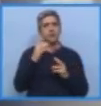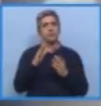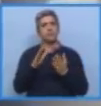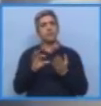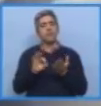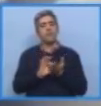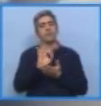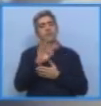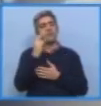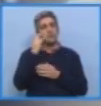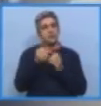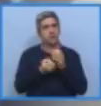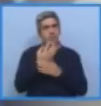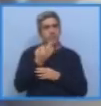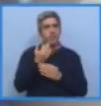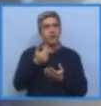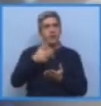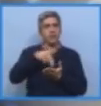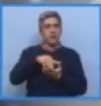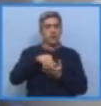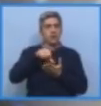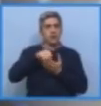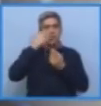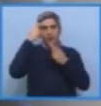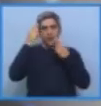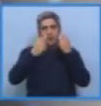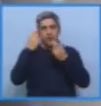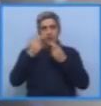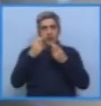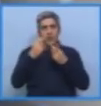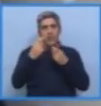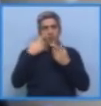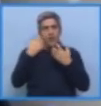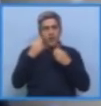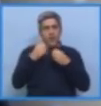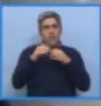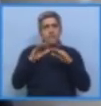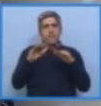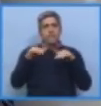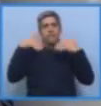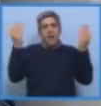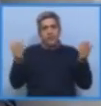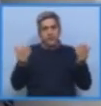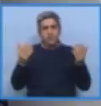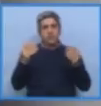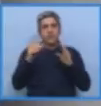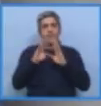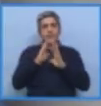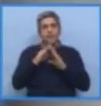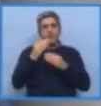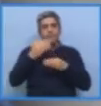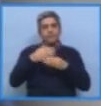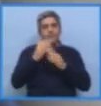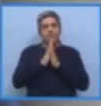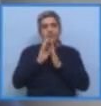das iniciativas cuja presença no centro da reflexão transbordou para além das portas e das fronteiras da